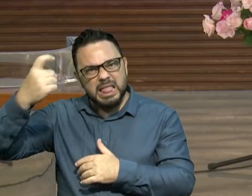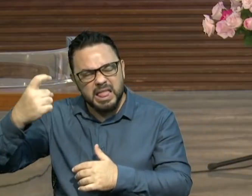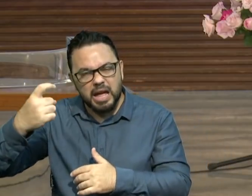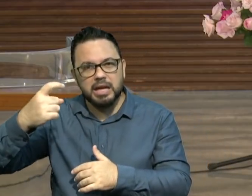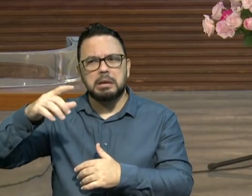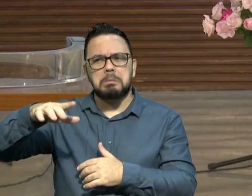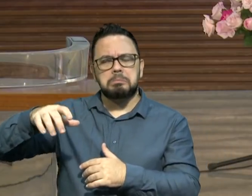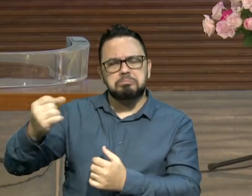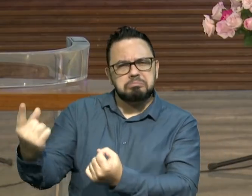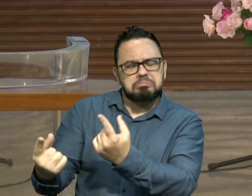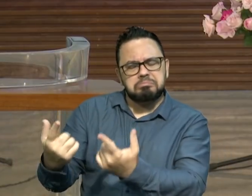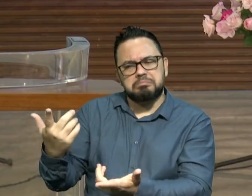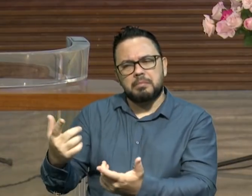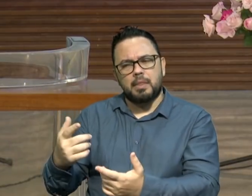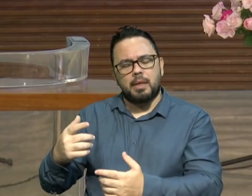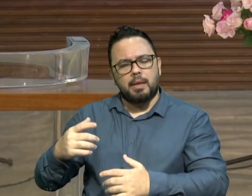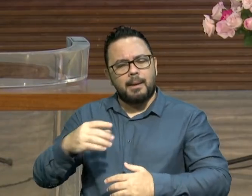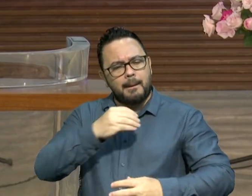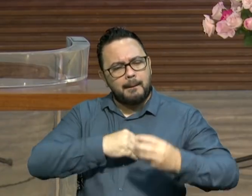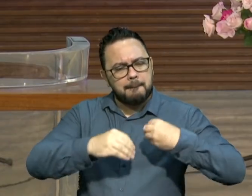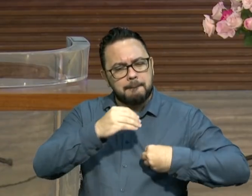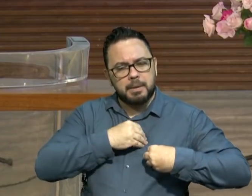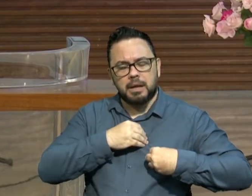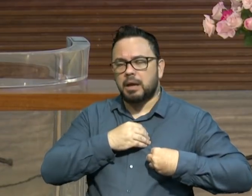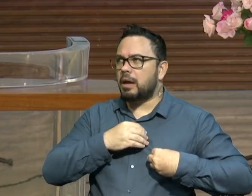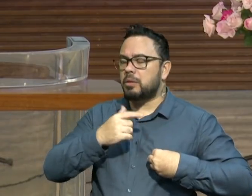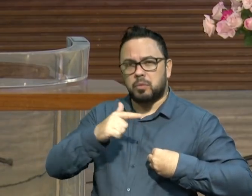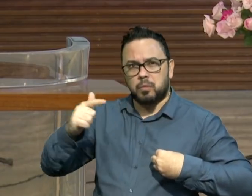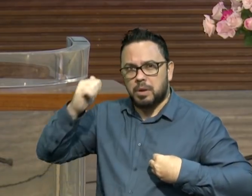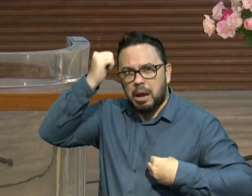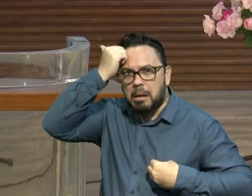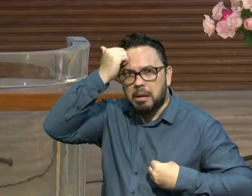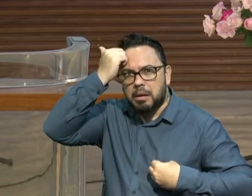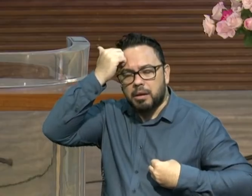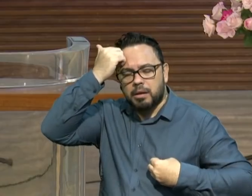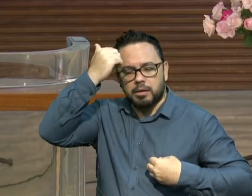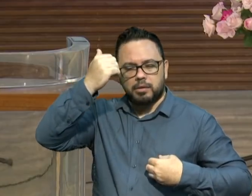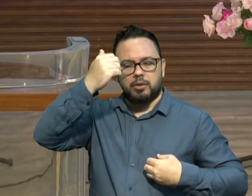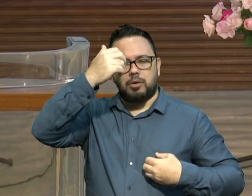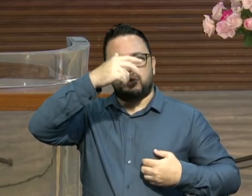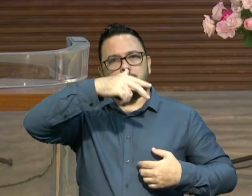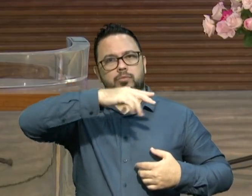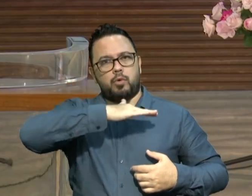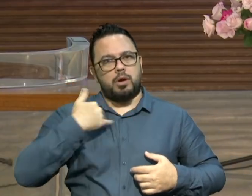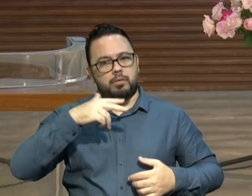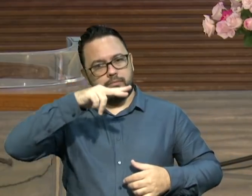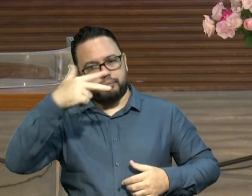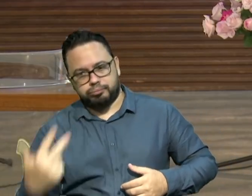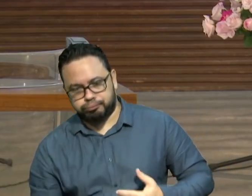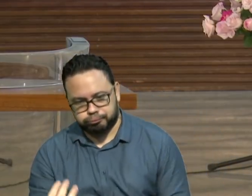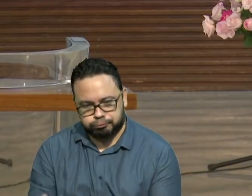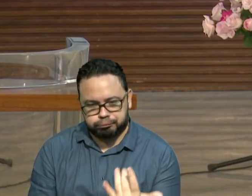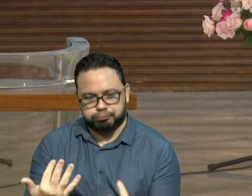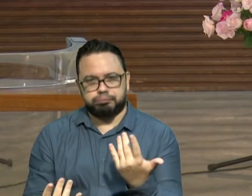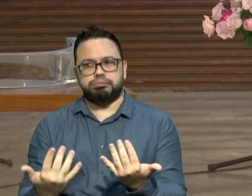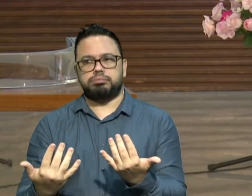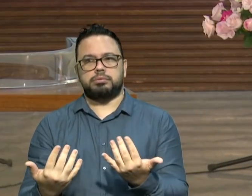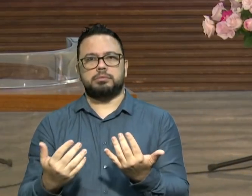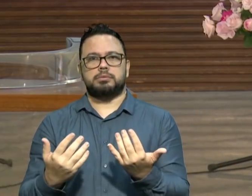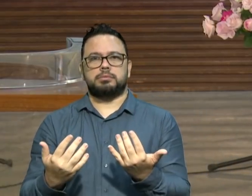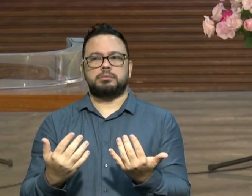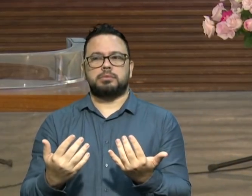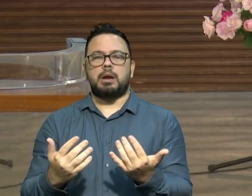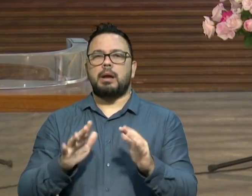pecado mortal a pessoa pecou contra Deus não tem arrependimento vai direto para o inferno um lugar que não existe para o impenitente